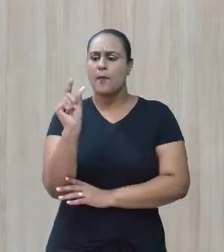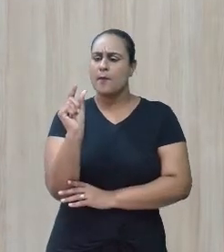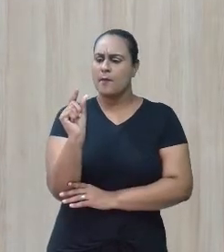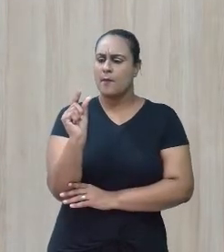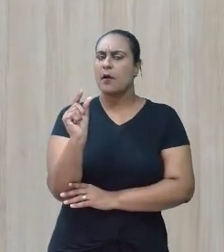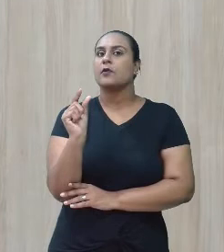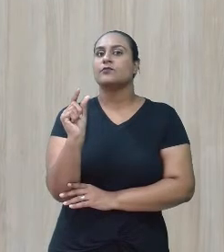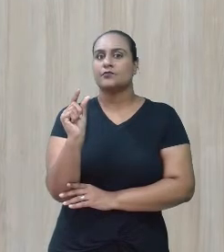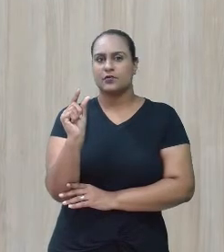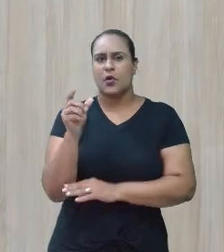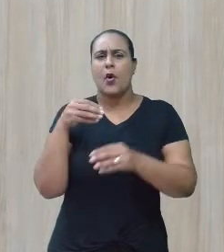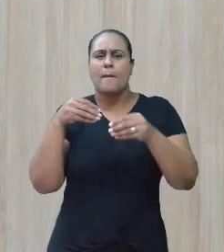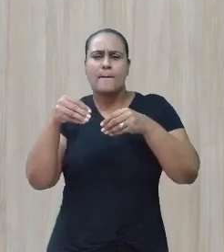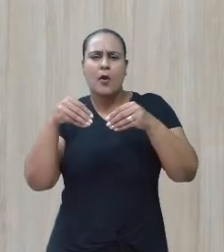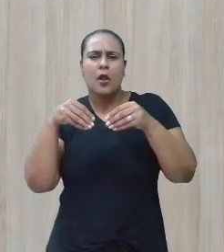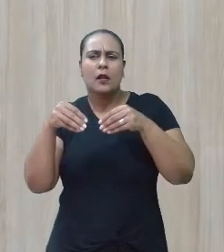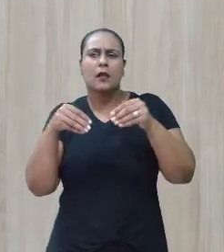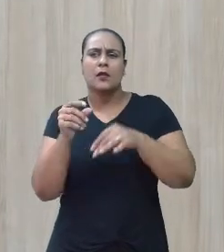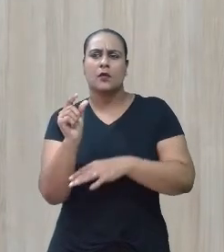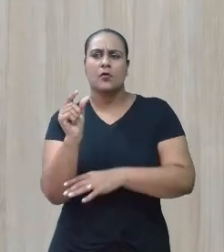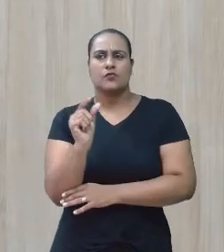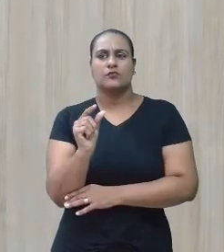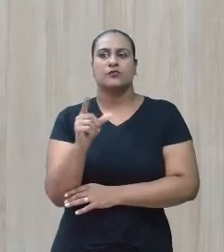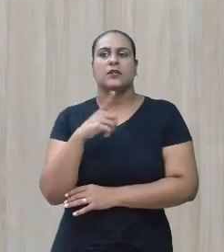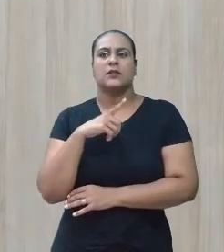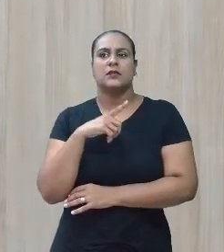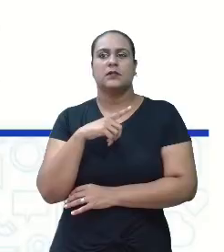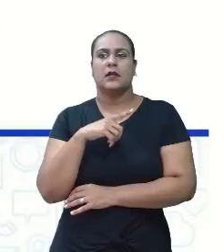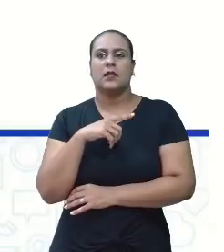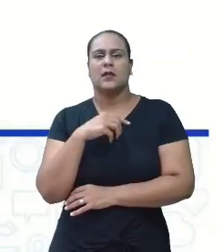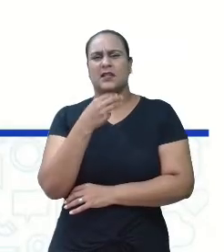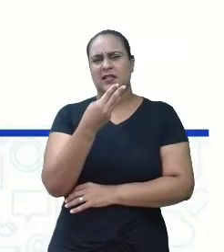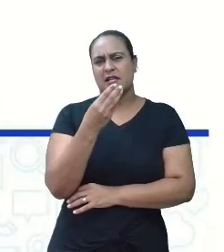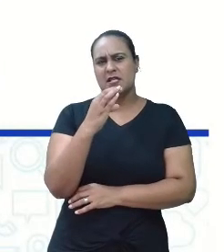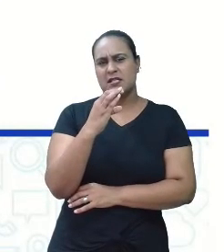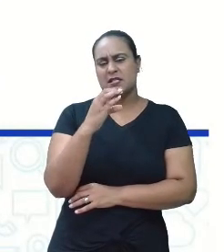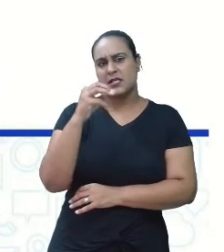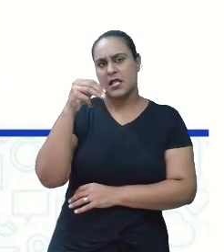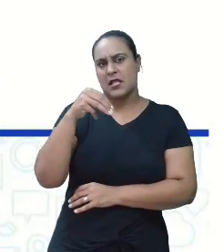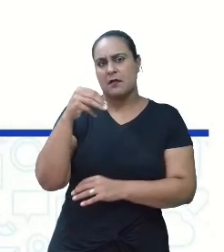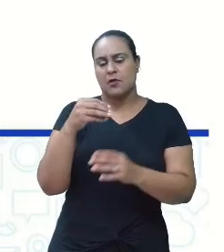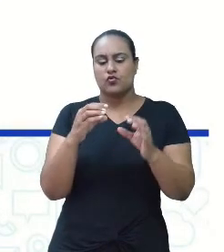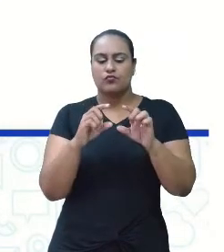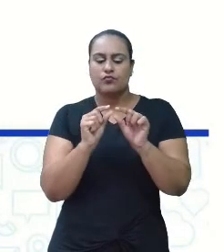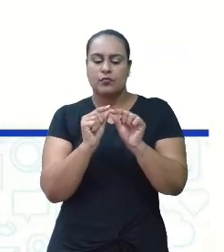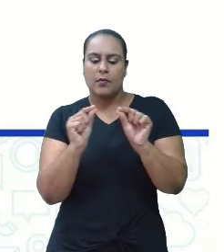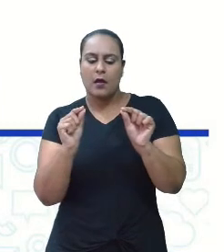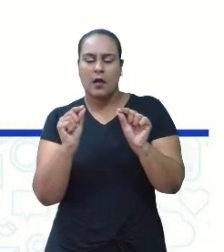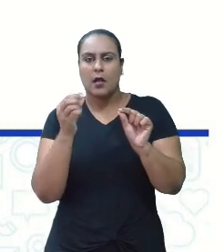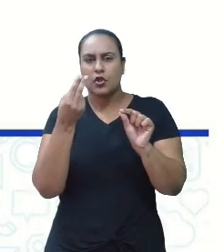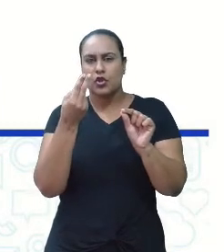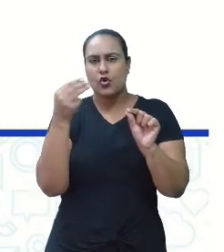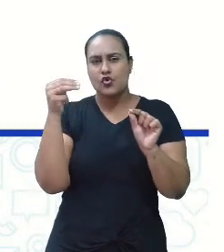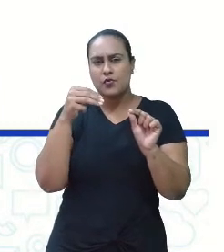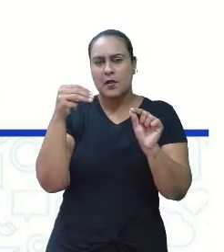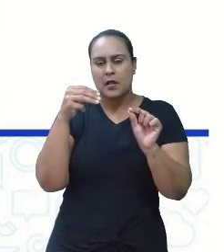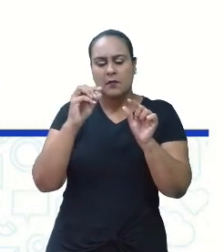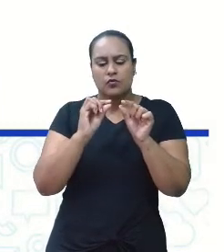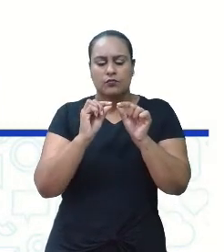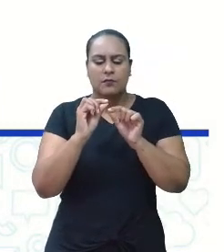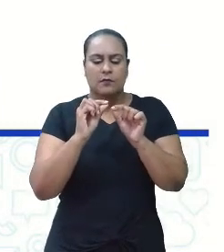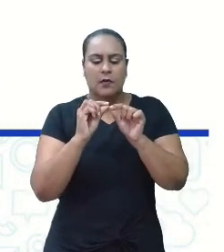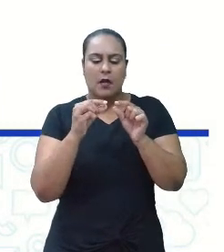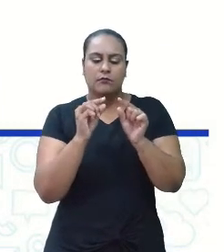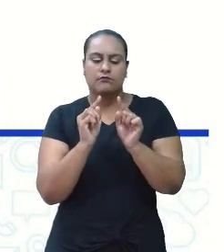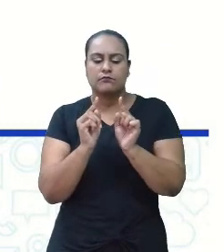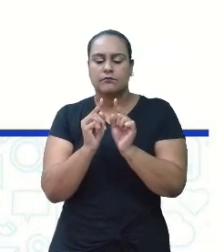de silicone e aí ele tem cerca de 3 centímetros de comprimento e 2 milímetros de diâmetro. E ele